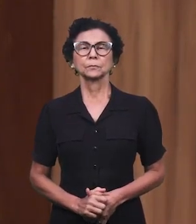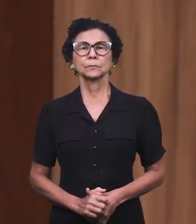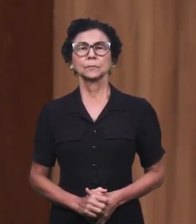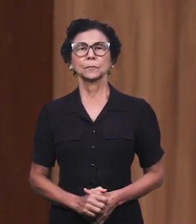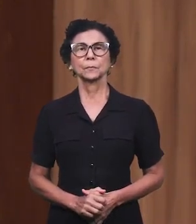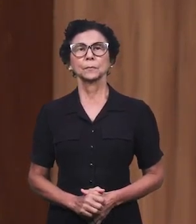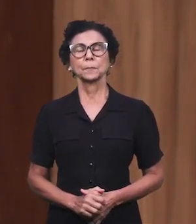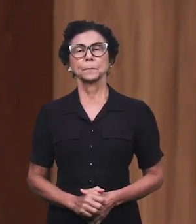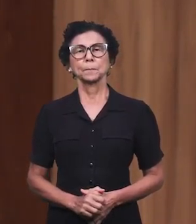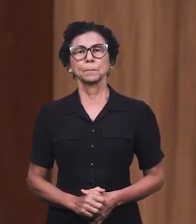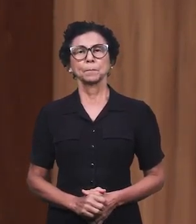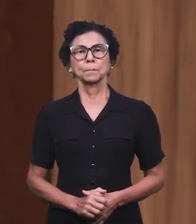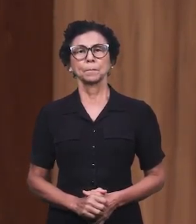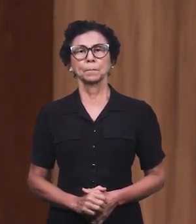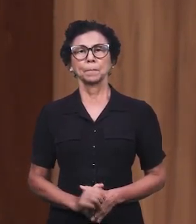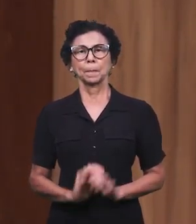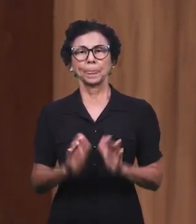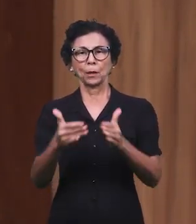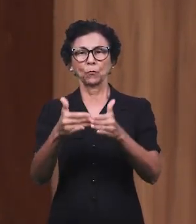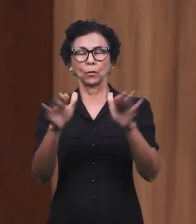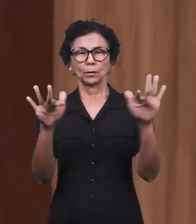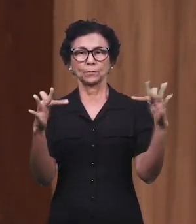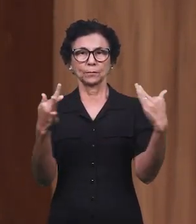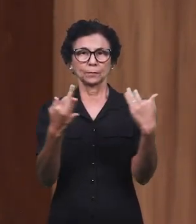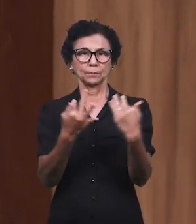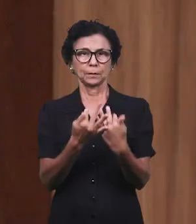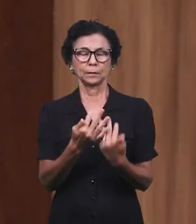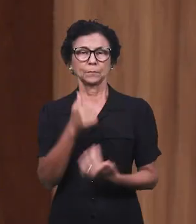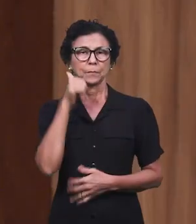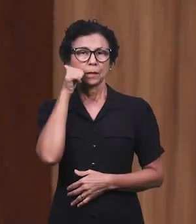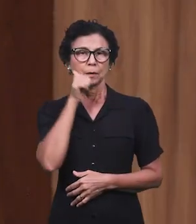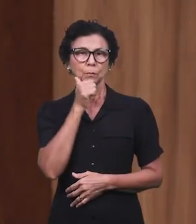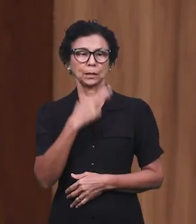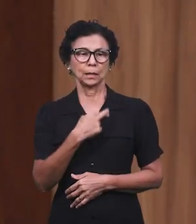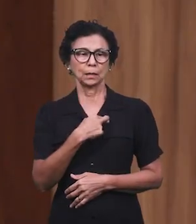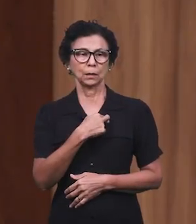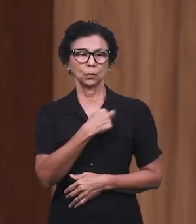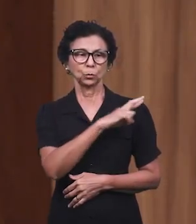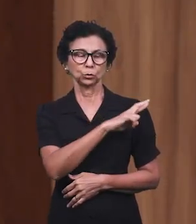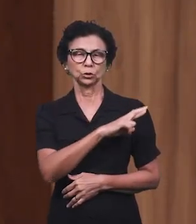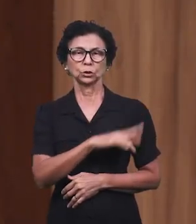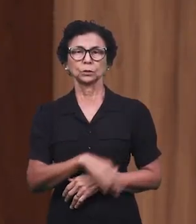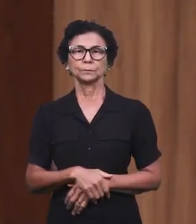nós estamos falando do aspecto familiar. Ruth era uma mulher que ficou viúva.